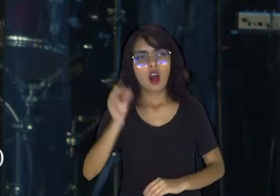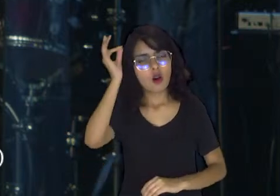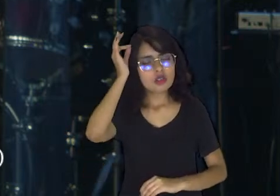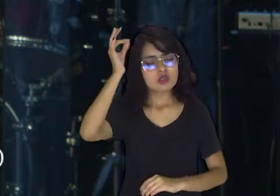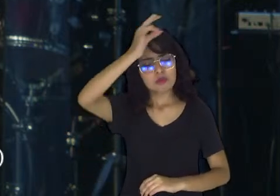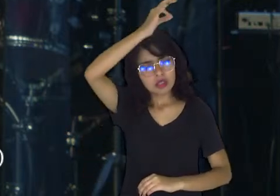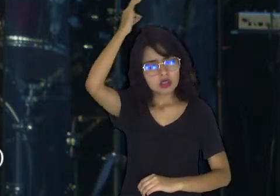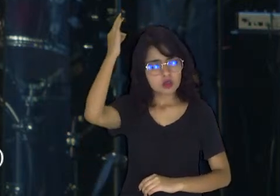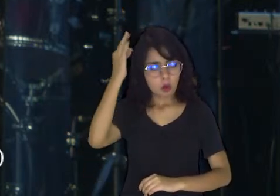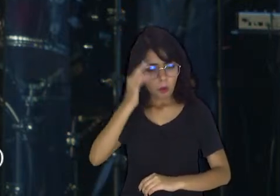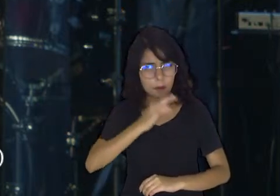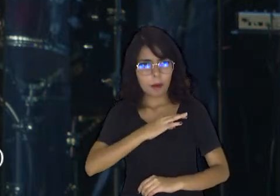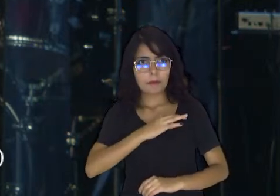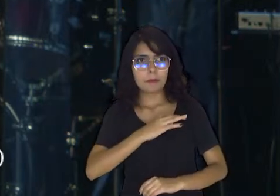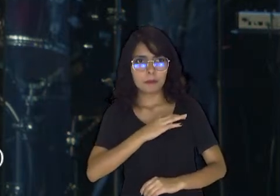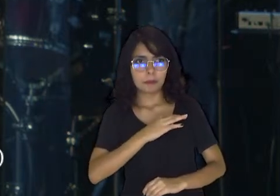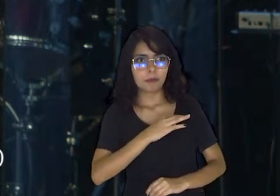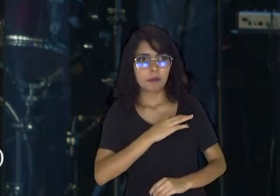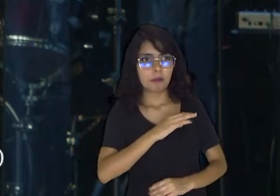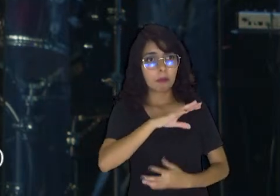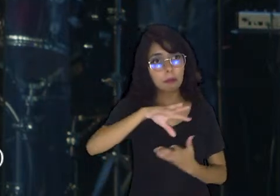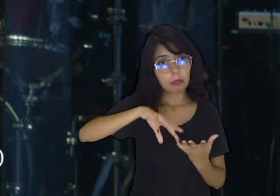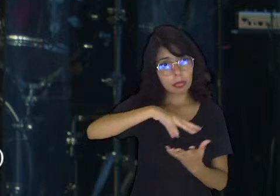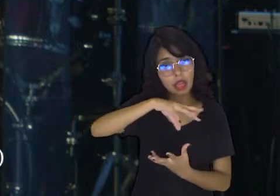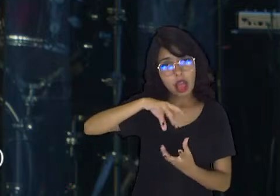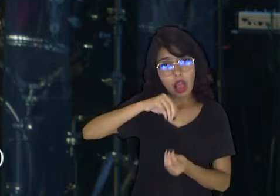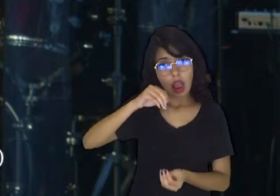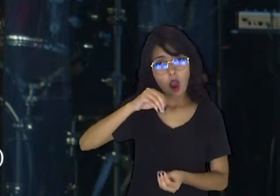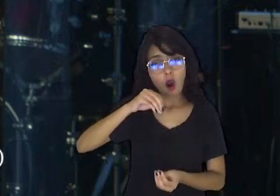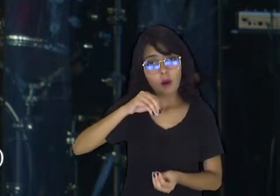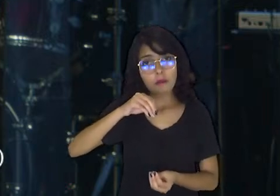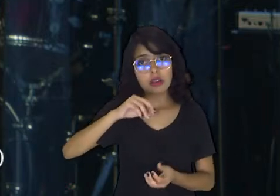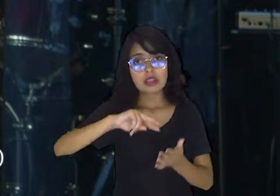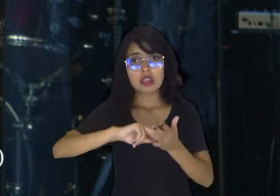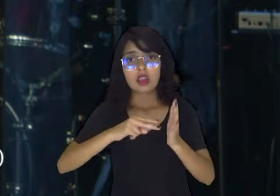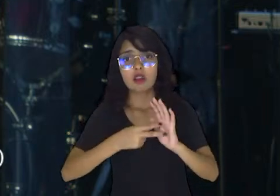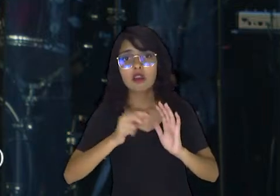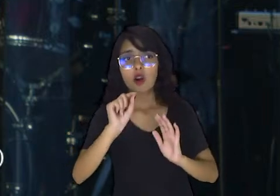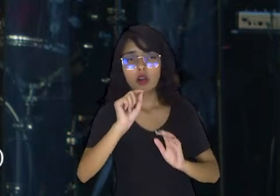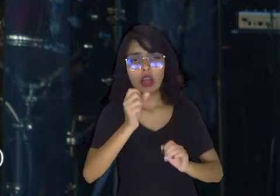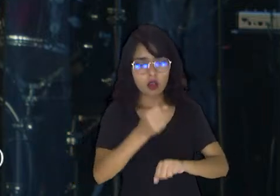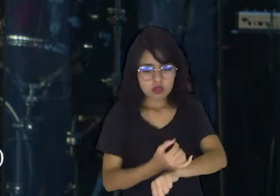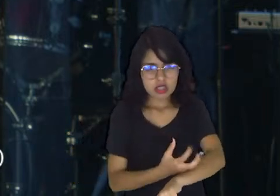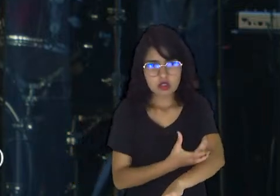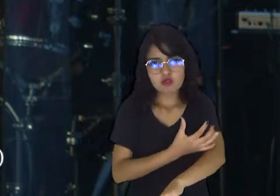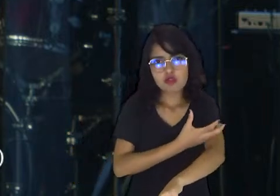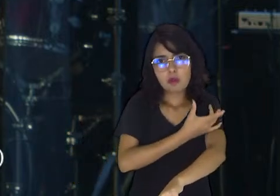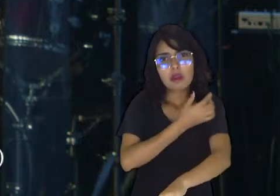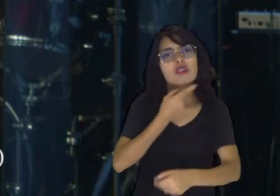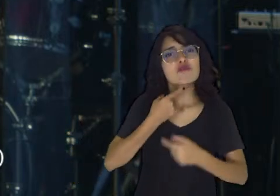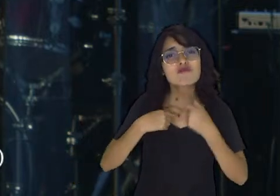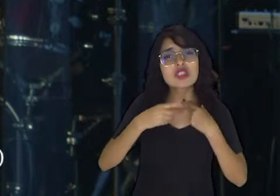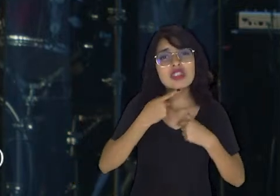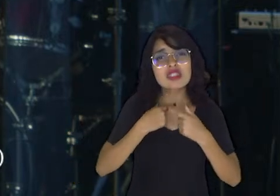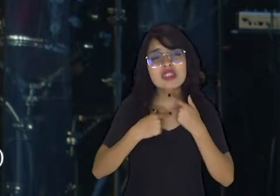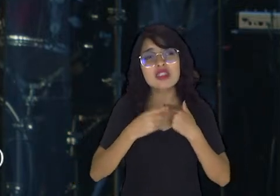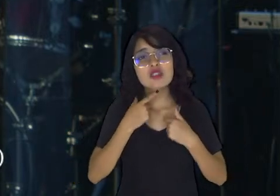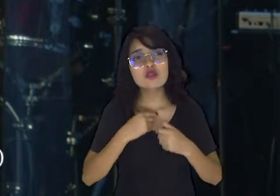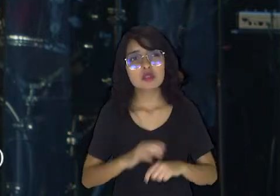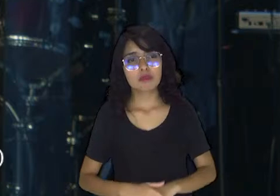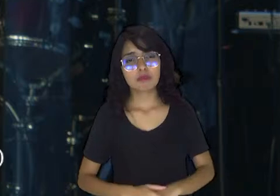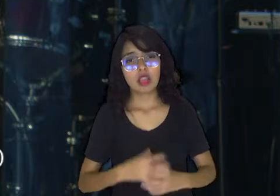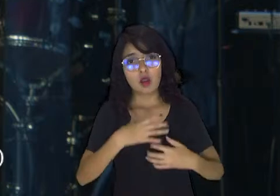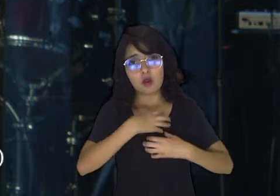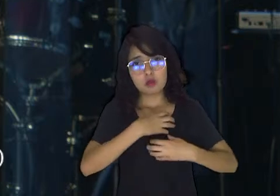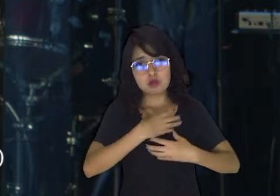Santo. A alma tinha a ver com as emoções, os sentimentos, os desejos. O Espírito Santo derramou fé de Deus, fé